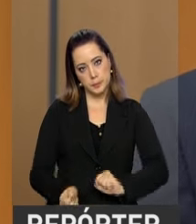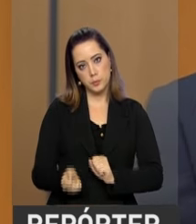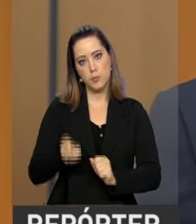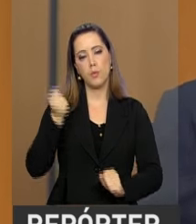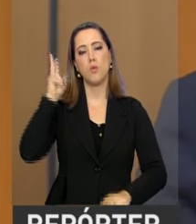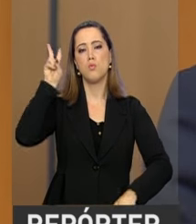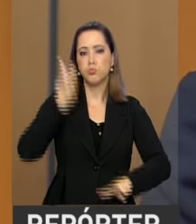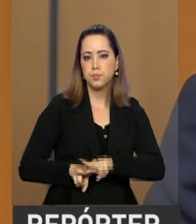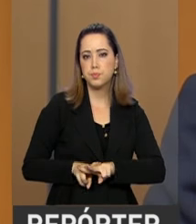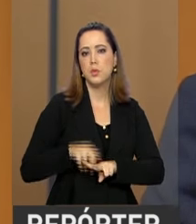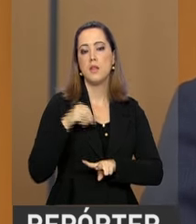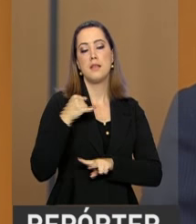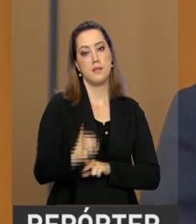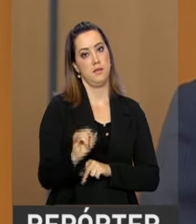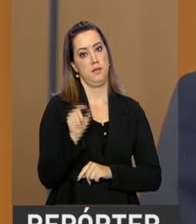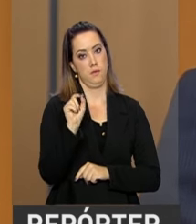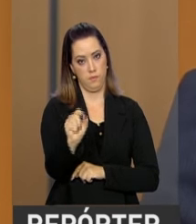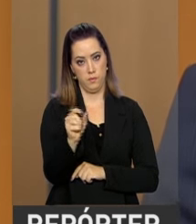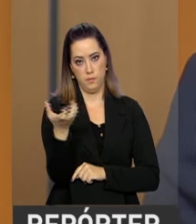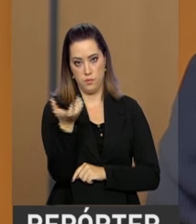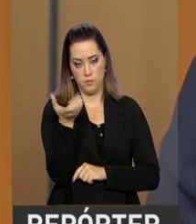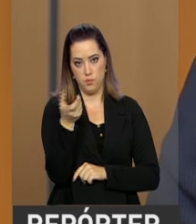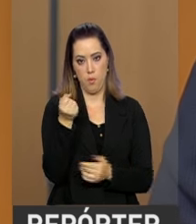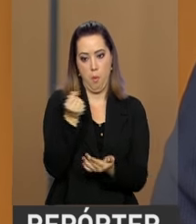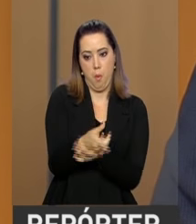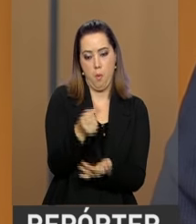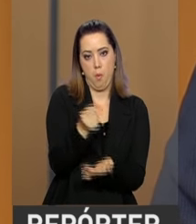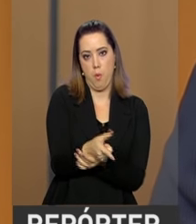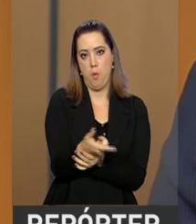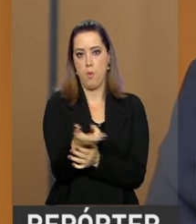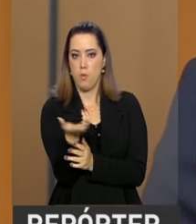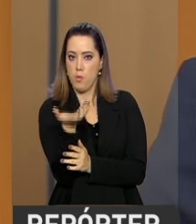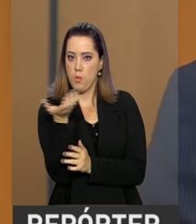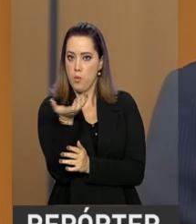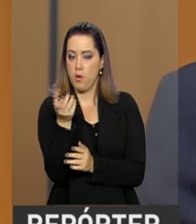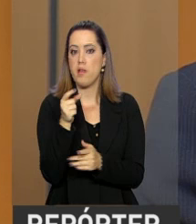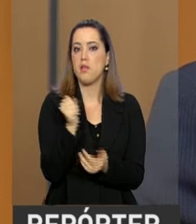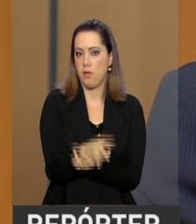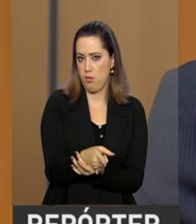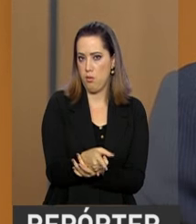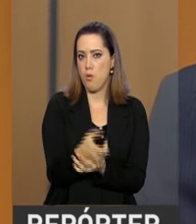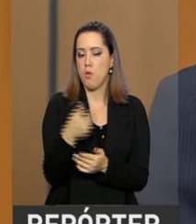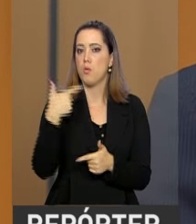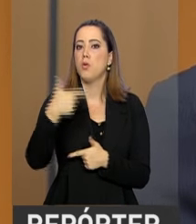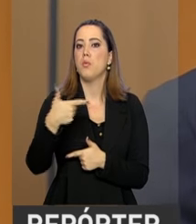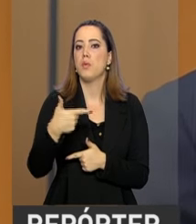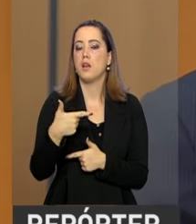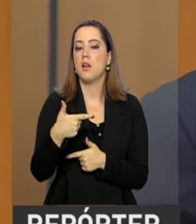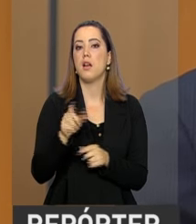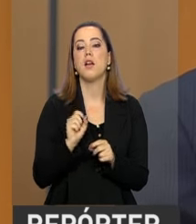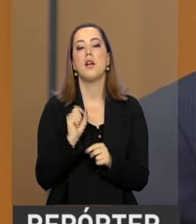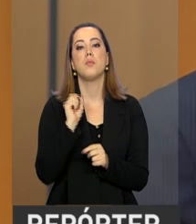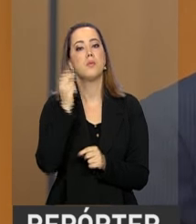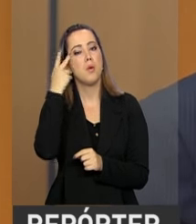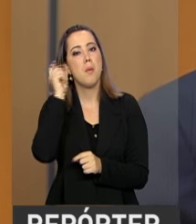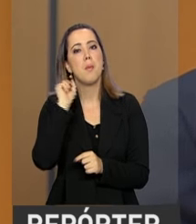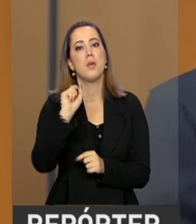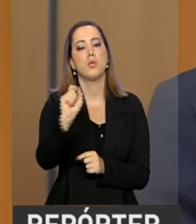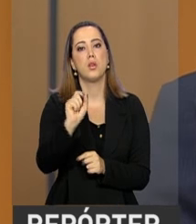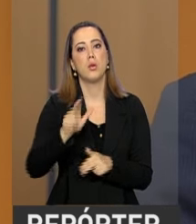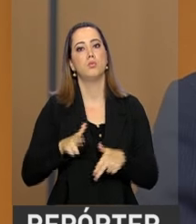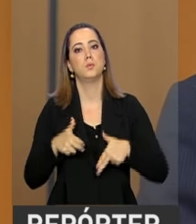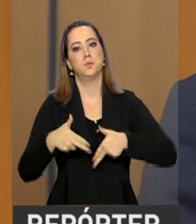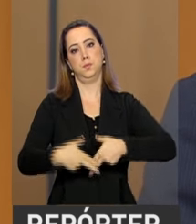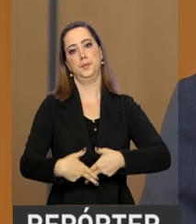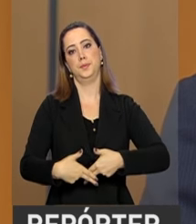se você comprou uma arma ou está tentando adquirir uma arma com a finalidade clara e específica